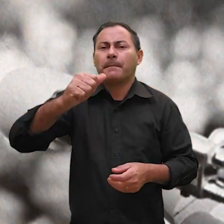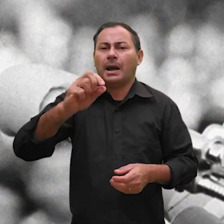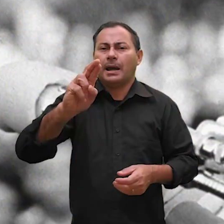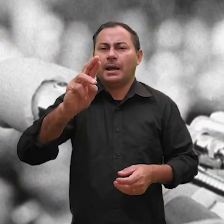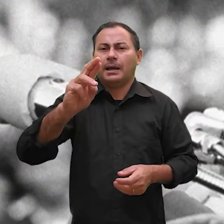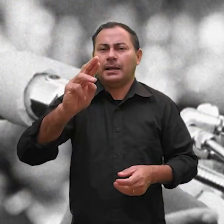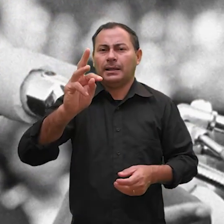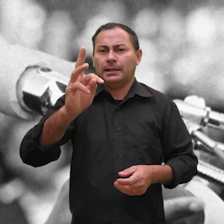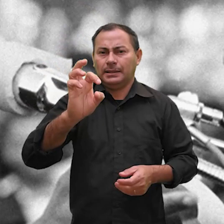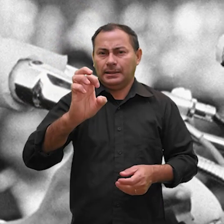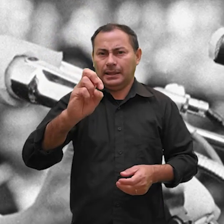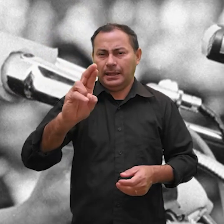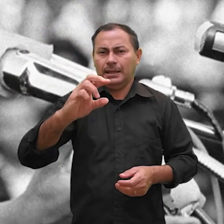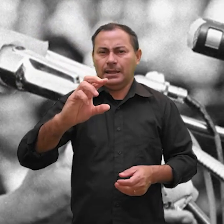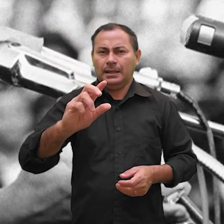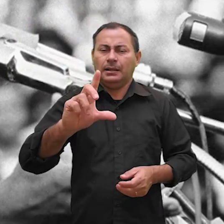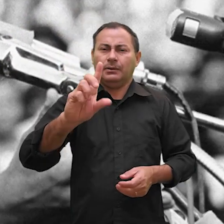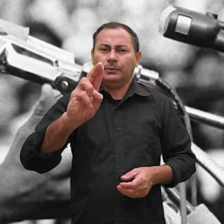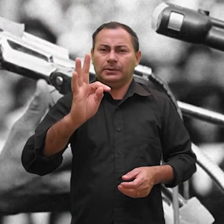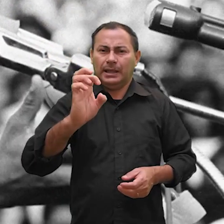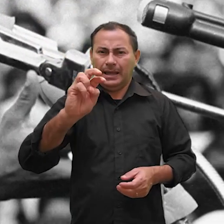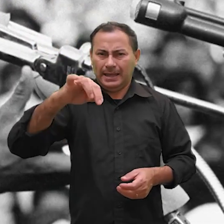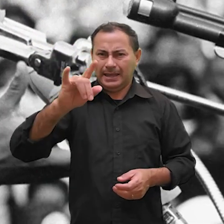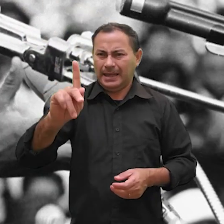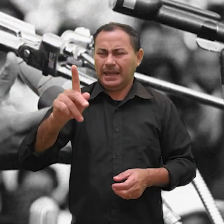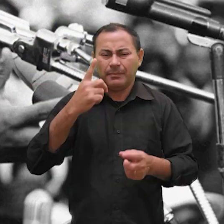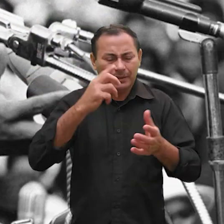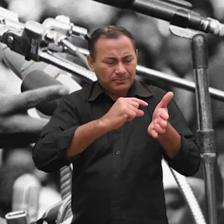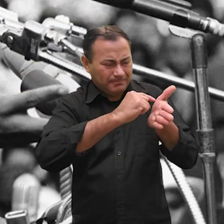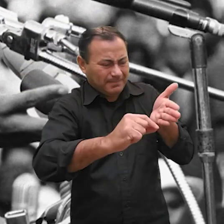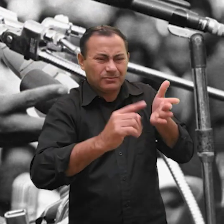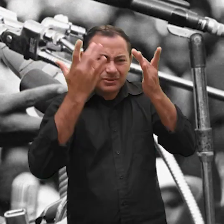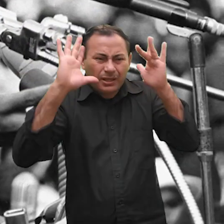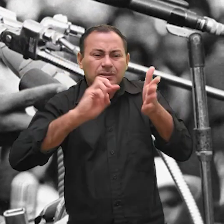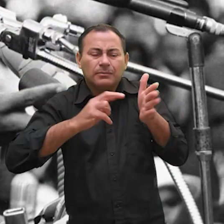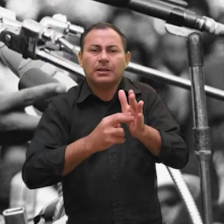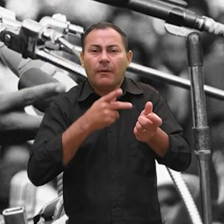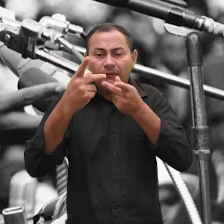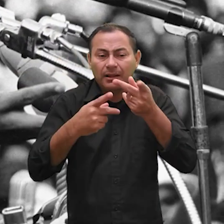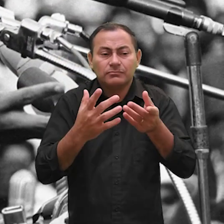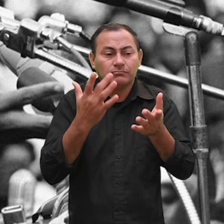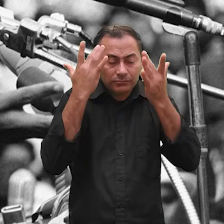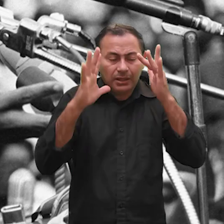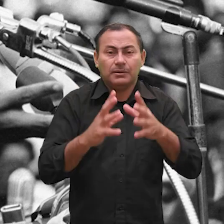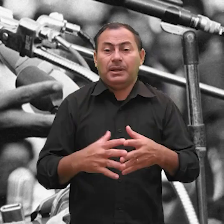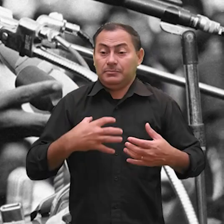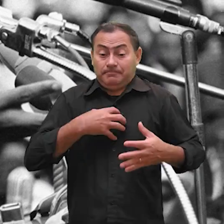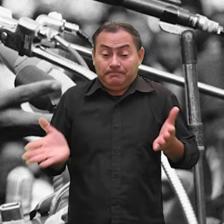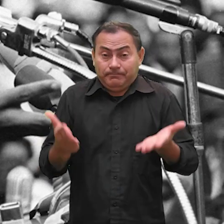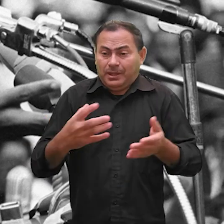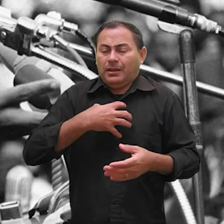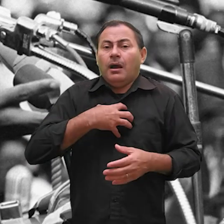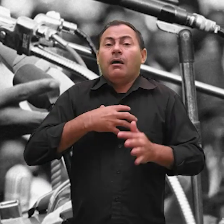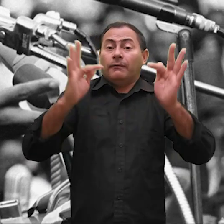sobre isso. Ele disse o seguinte, ninguém sabe o que esse versículo quer dizer. Eu acho que esse comentário é bastante